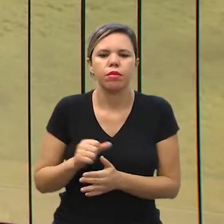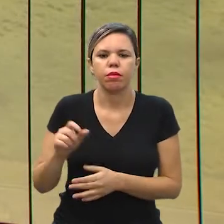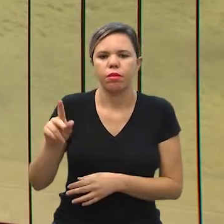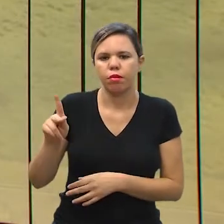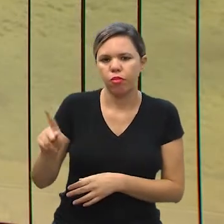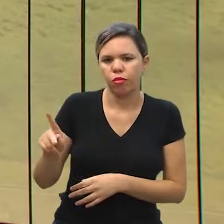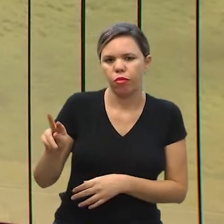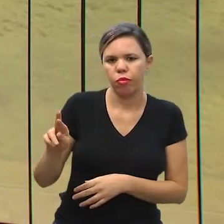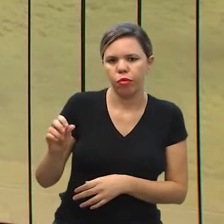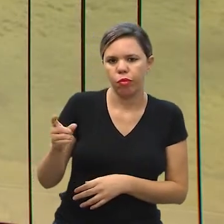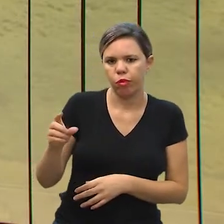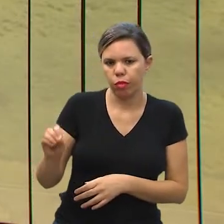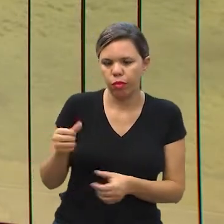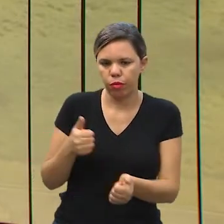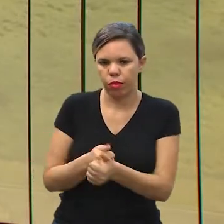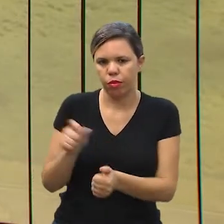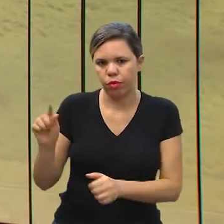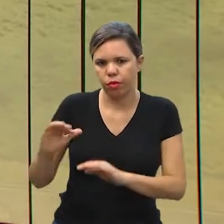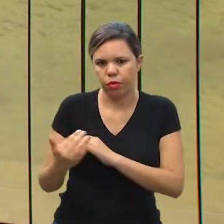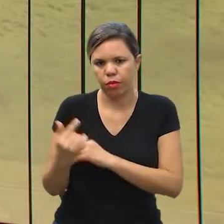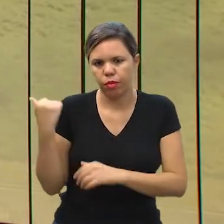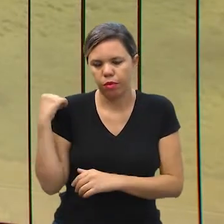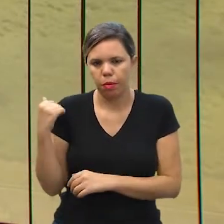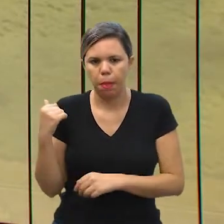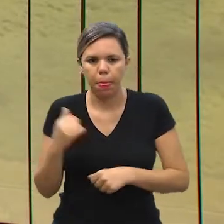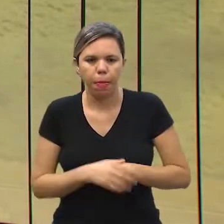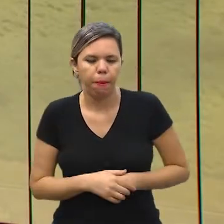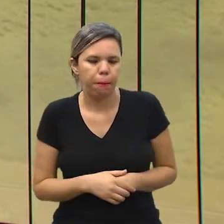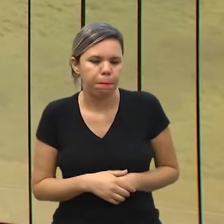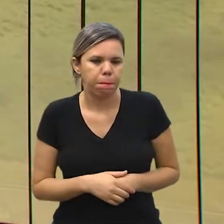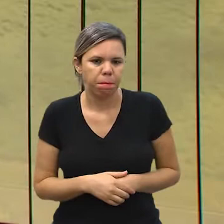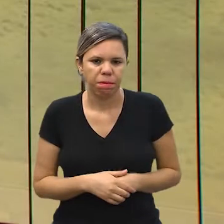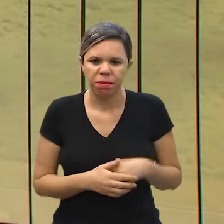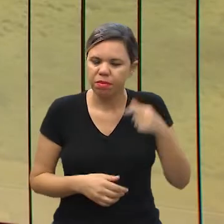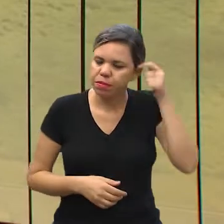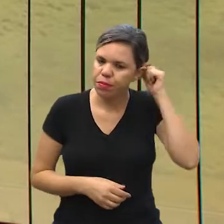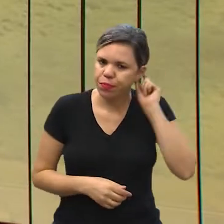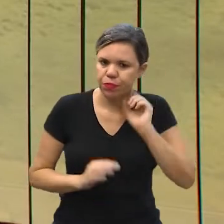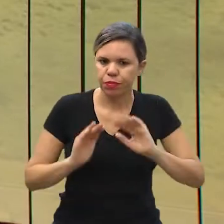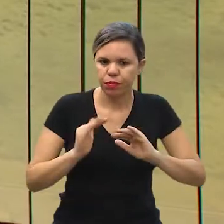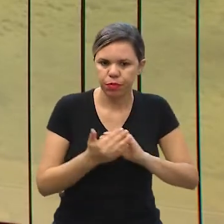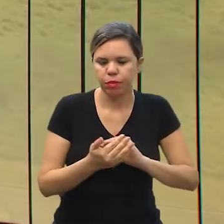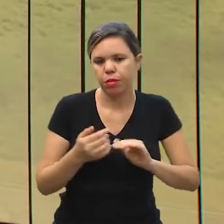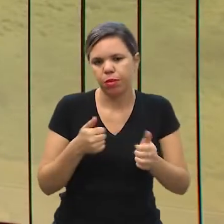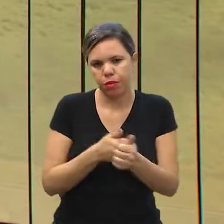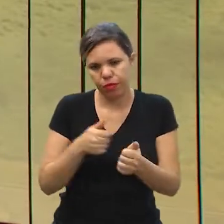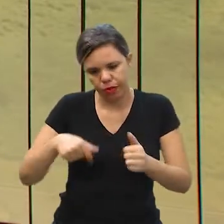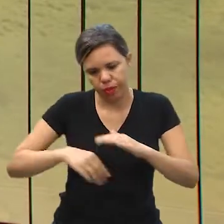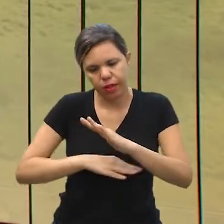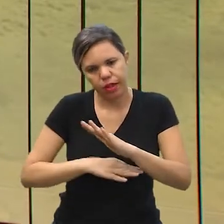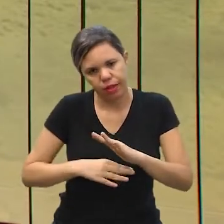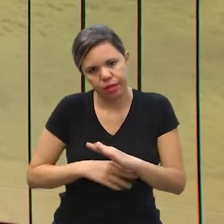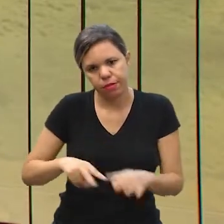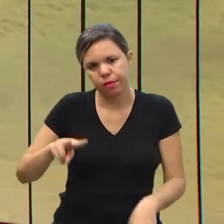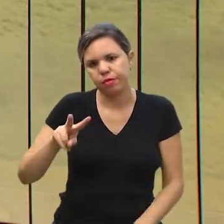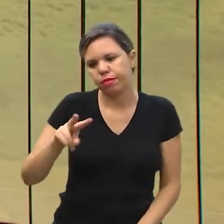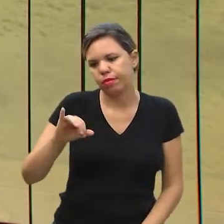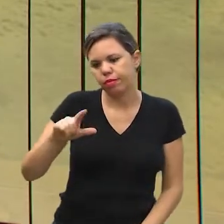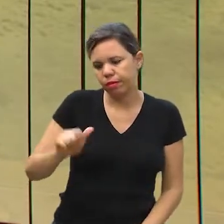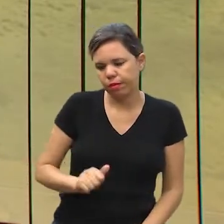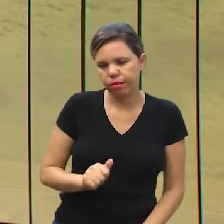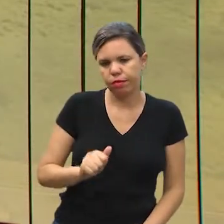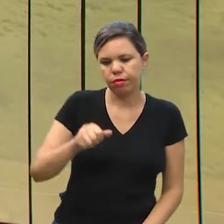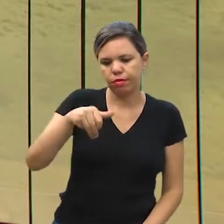Prado Enfim então é ali bem próximo então fica entre essa o parque Prado né A Vila Marieta